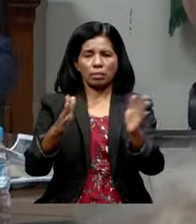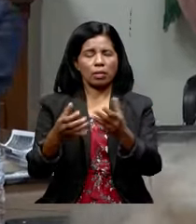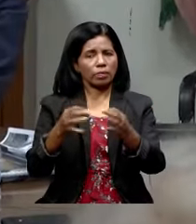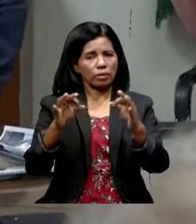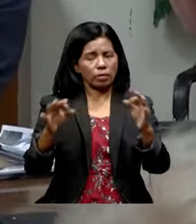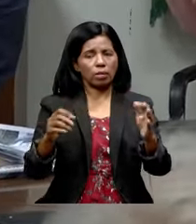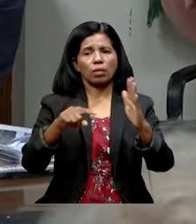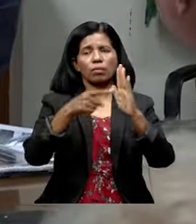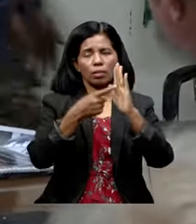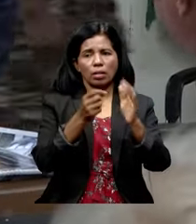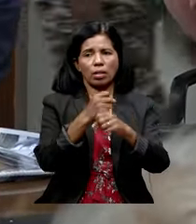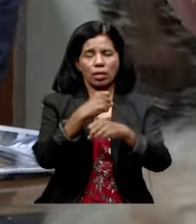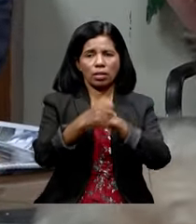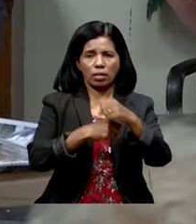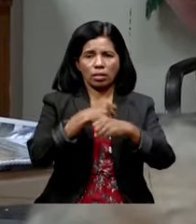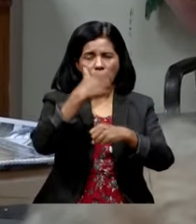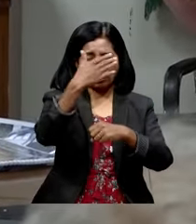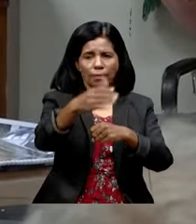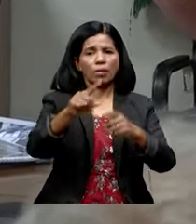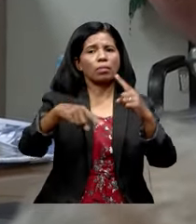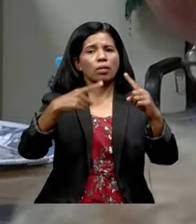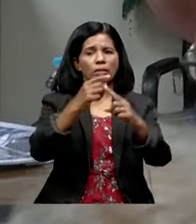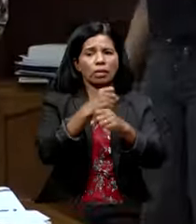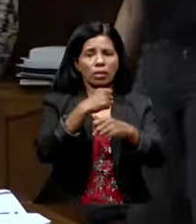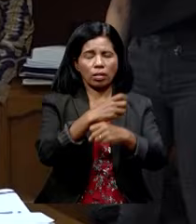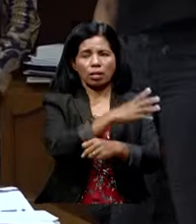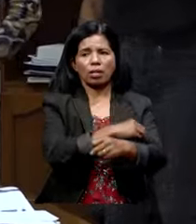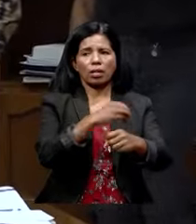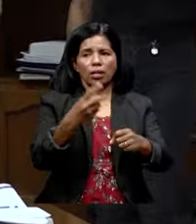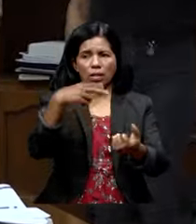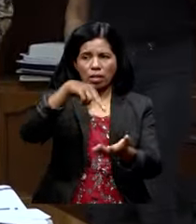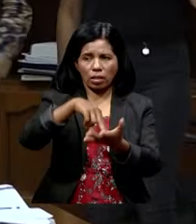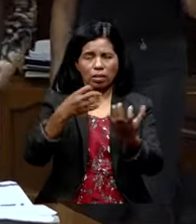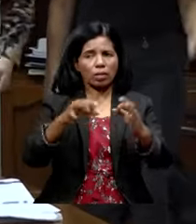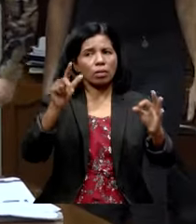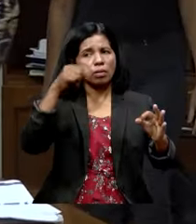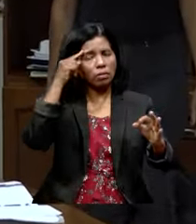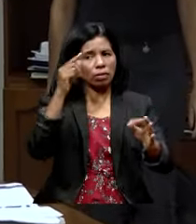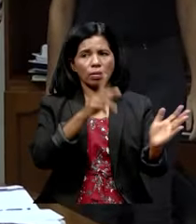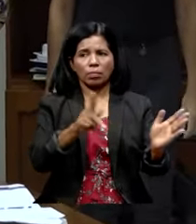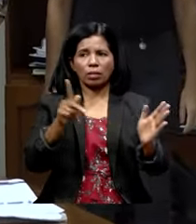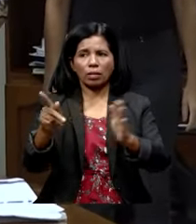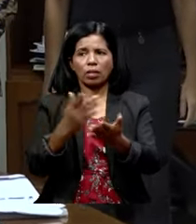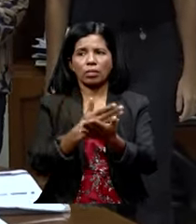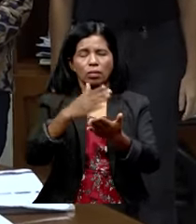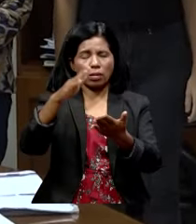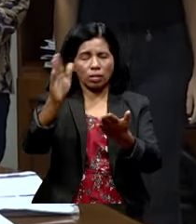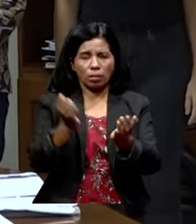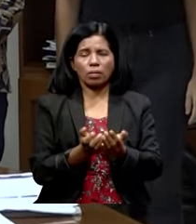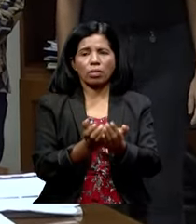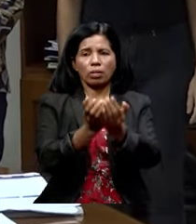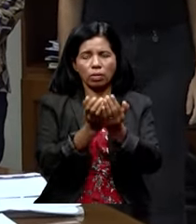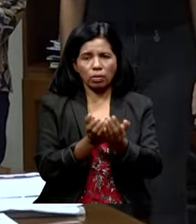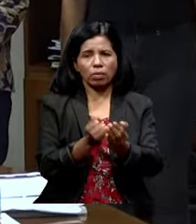sei hahu construção ia tinanguin. Ba inhira construção porto ba naval hariona, governo sei plano at sosatan roba força naval,